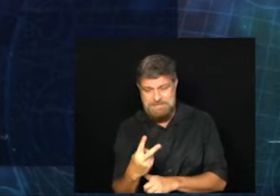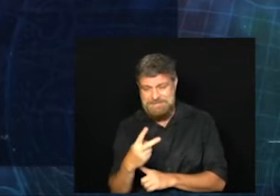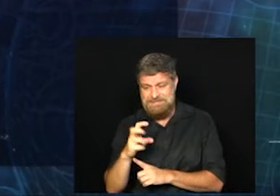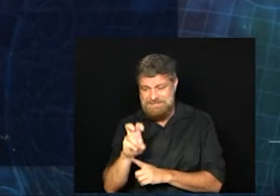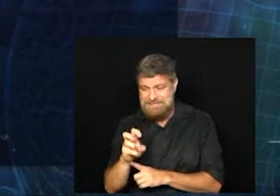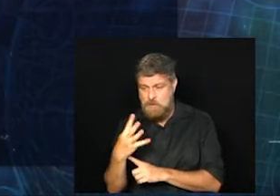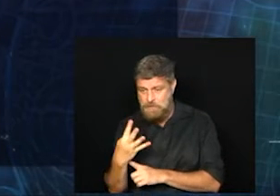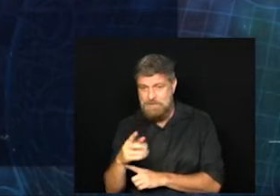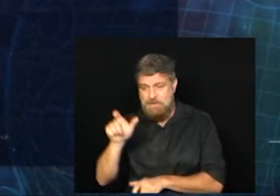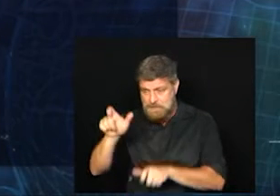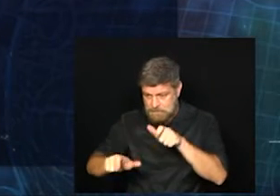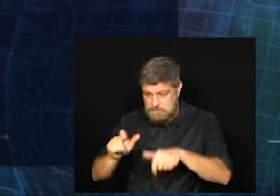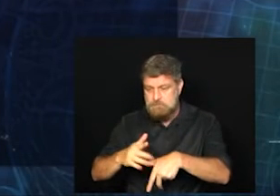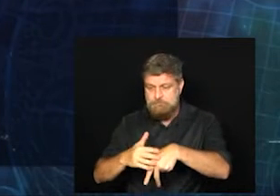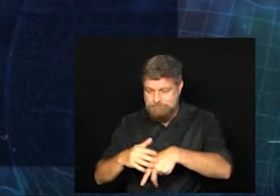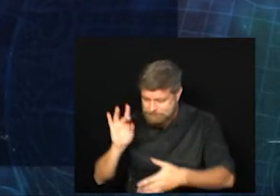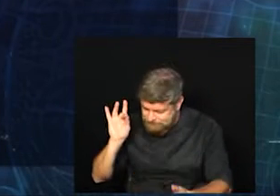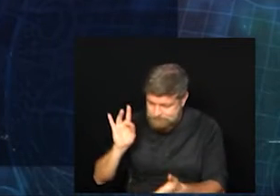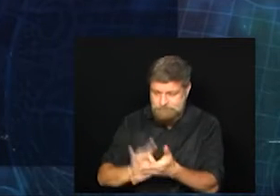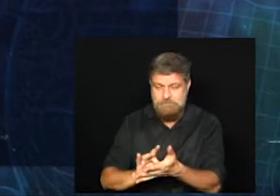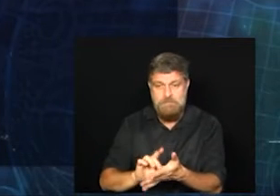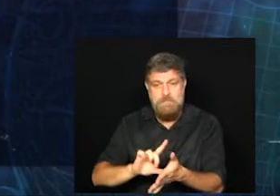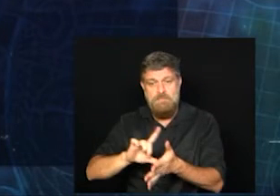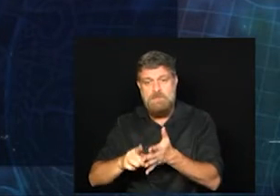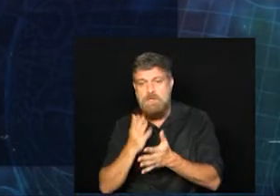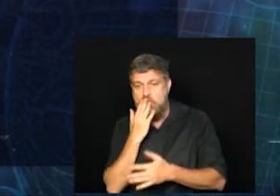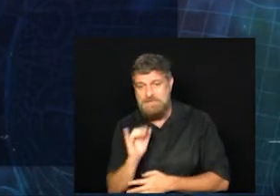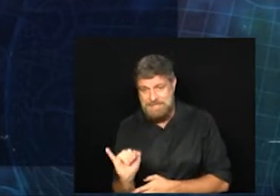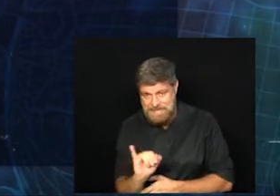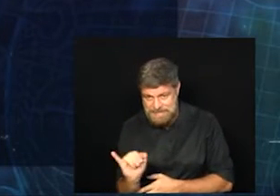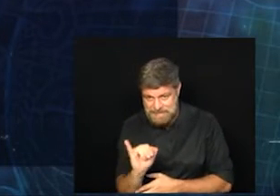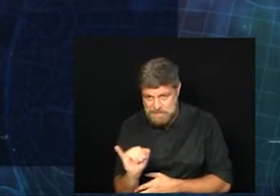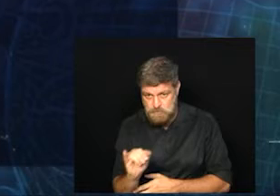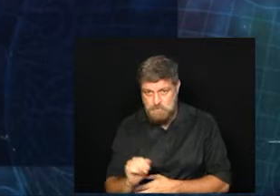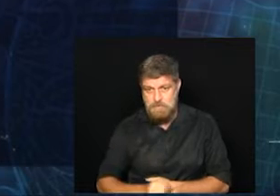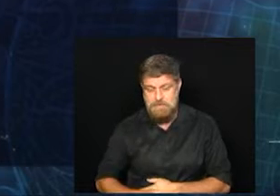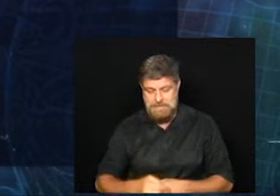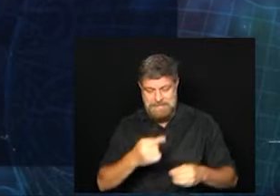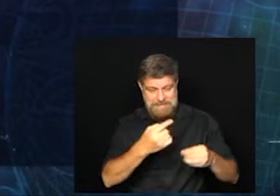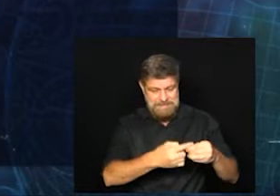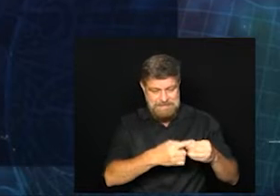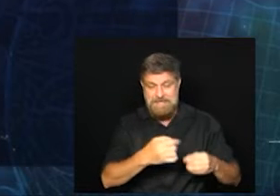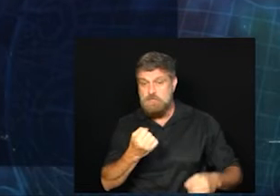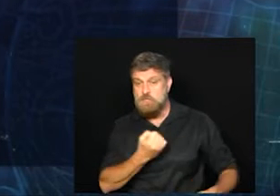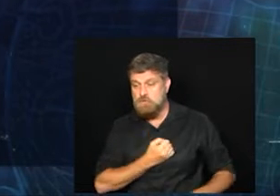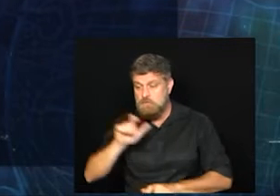130.254 casos confirmados, Indaiatuba 30.306, Sumaré